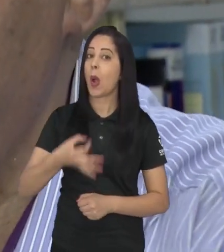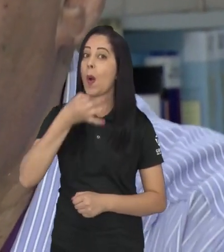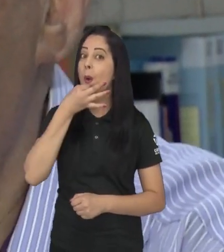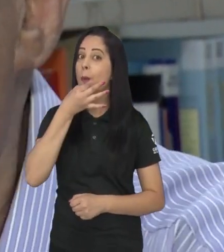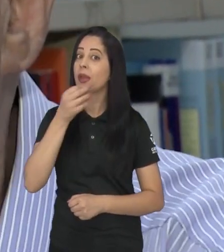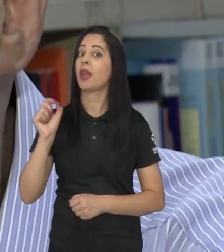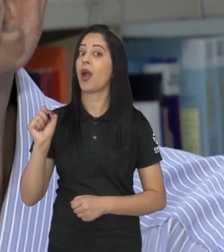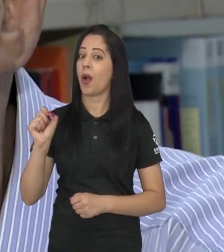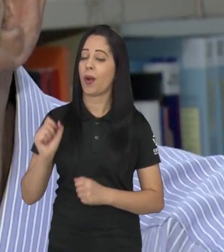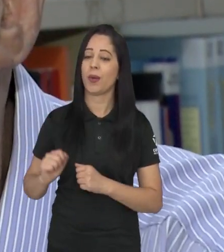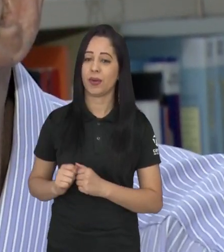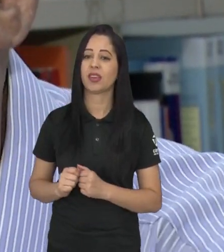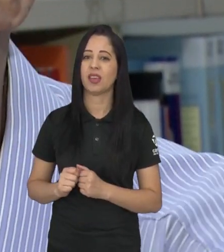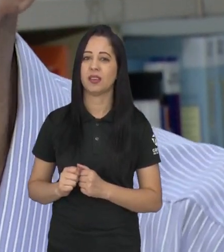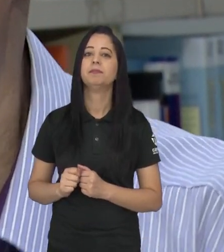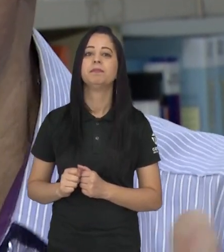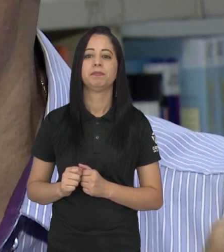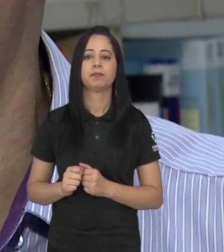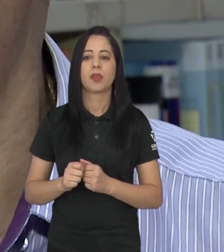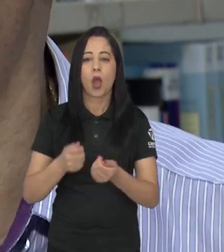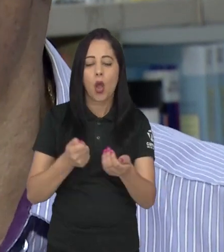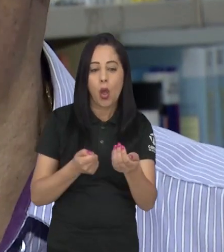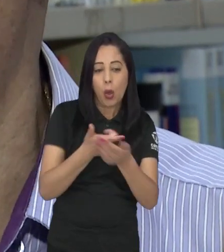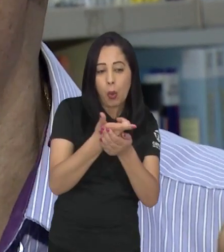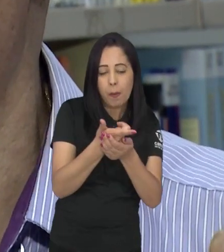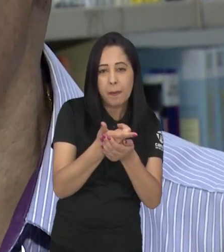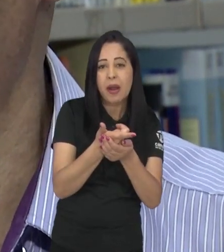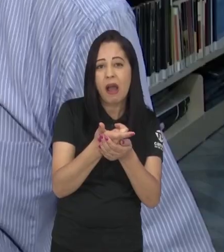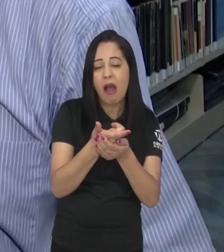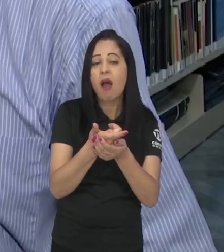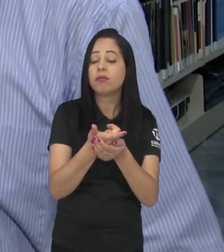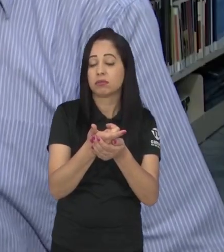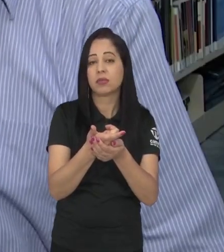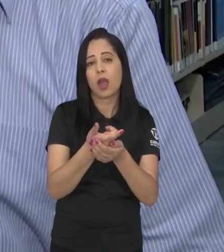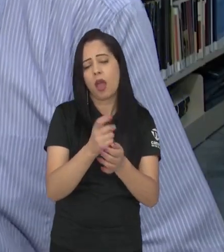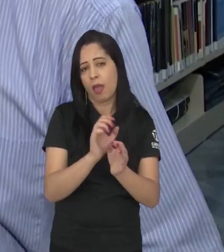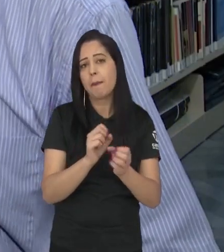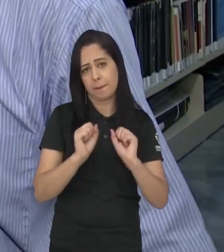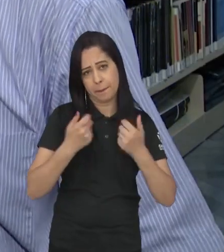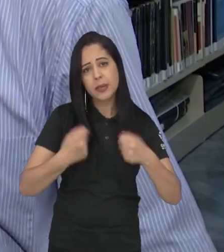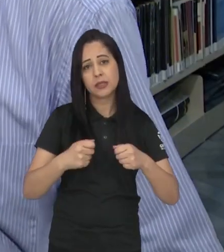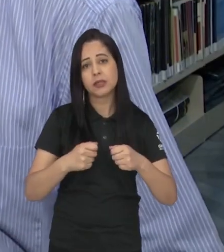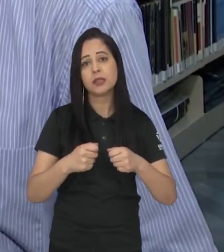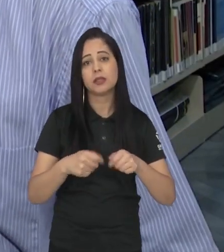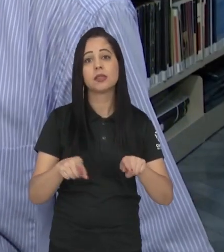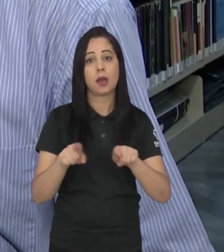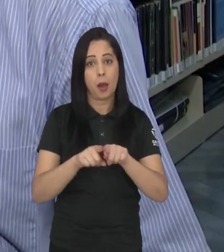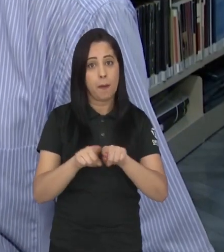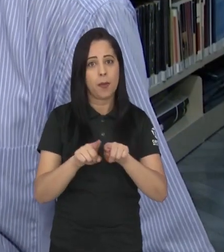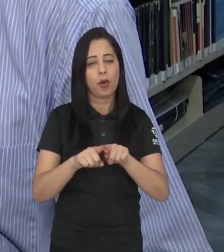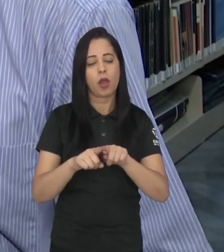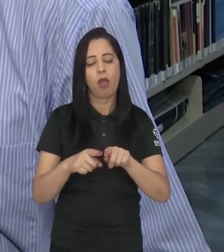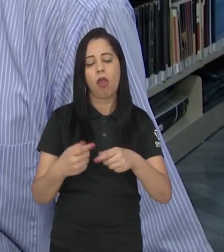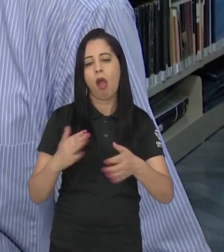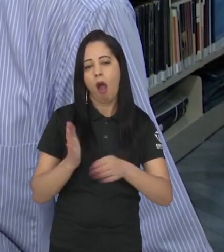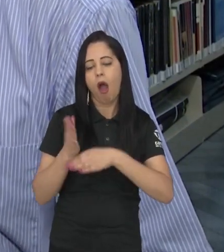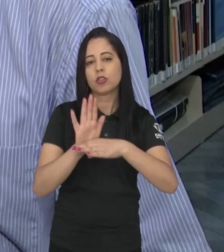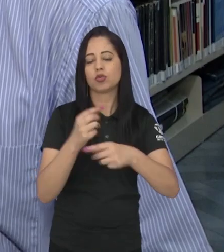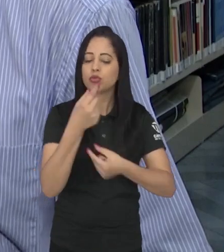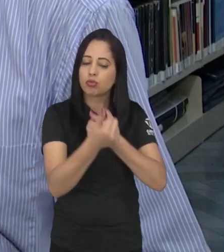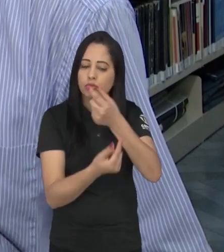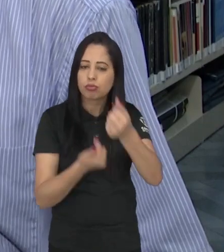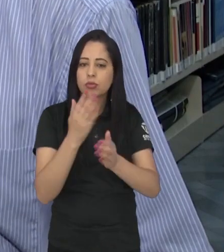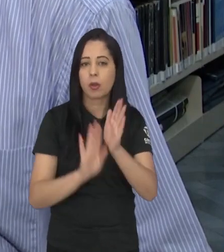que iniciamos esta reportagem? Ele reforça que o consumo faz parte da nossa lista de necessidades e é bom para o país,